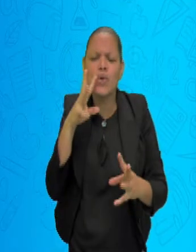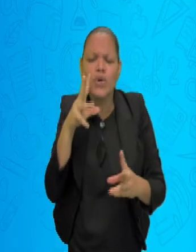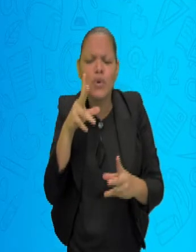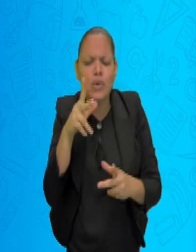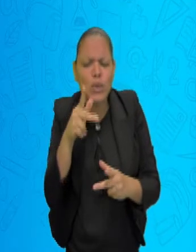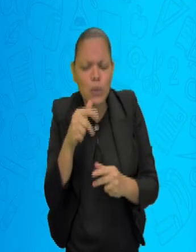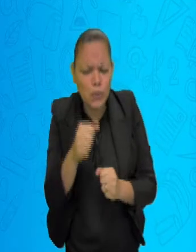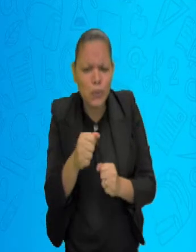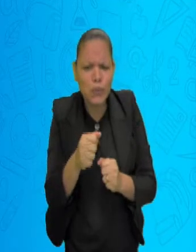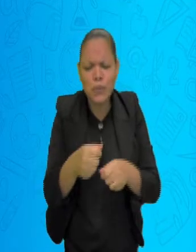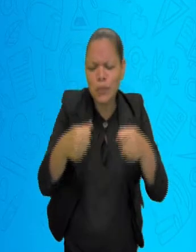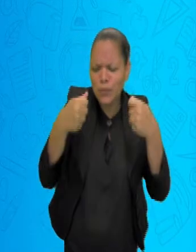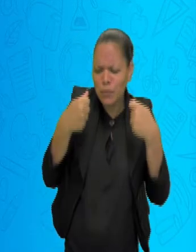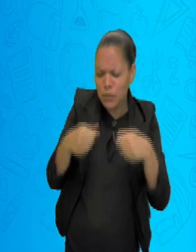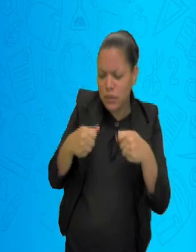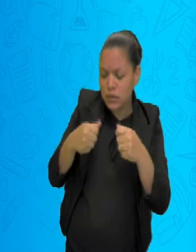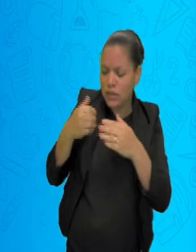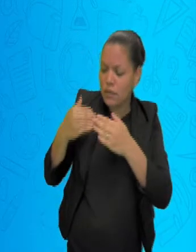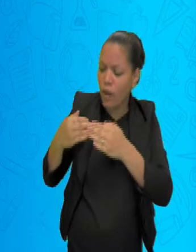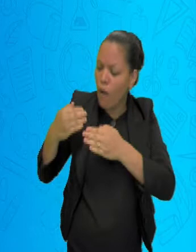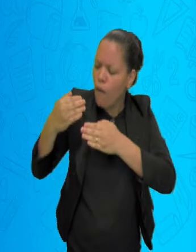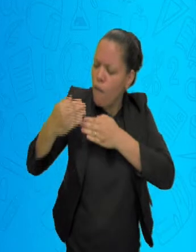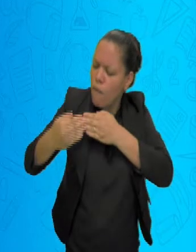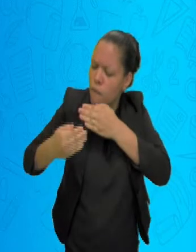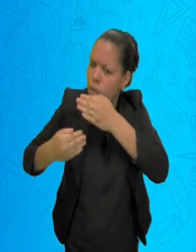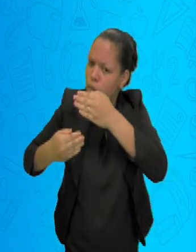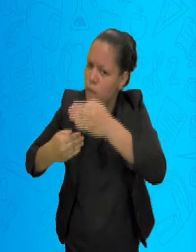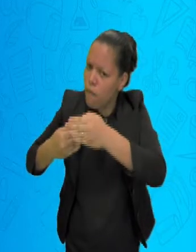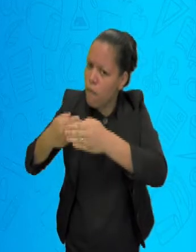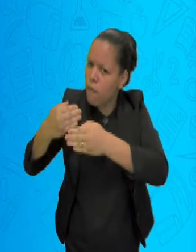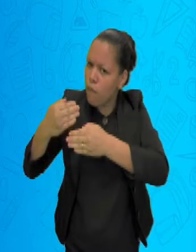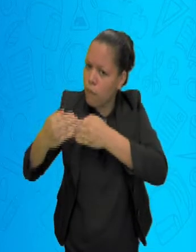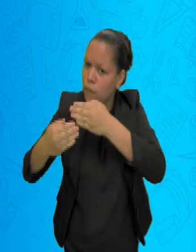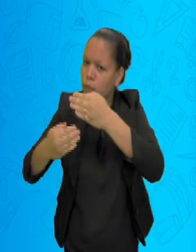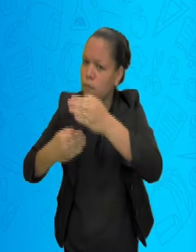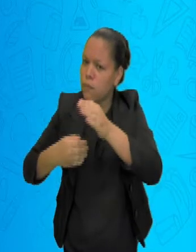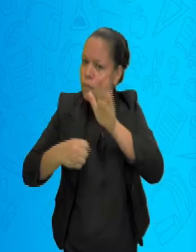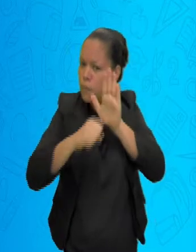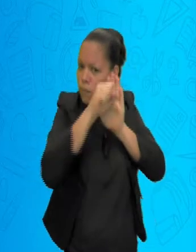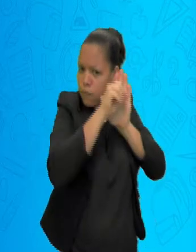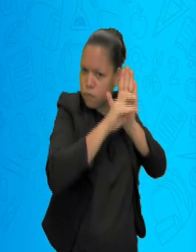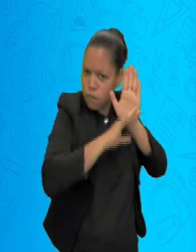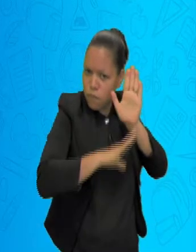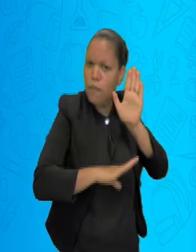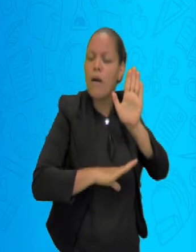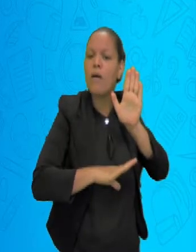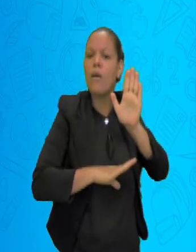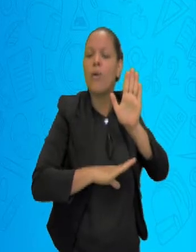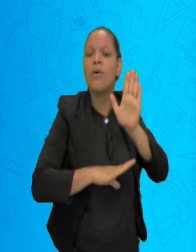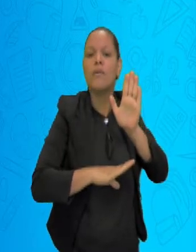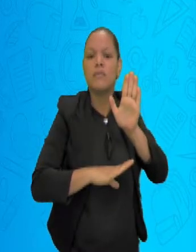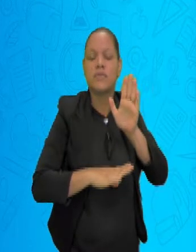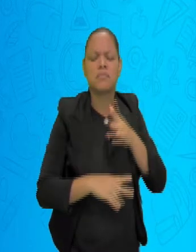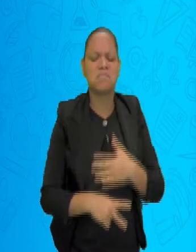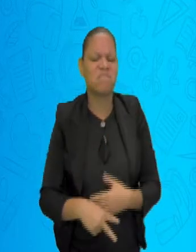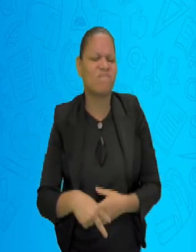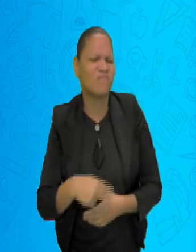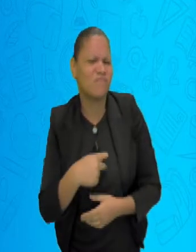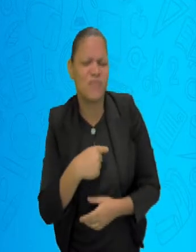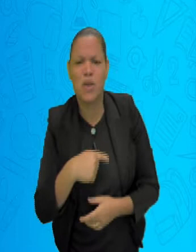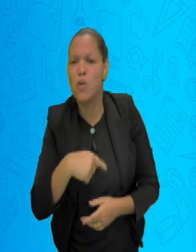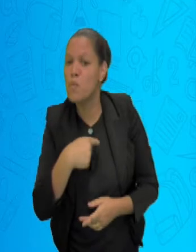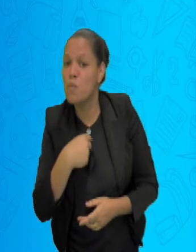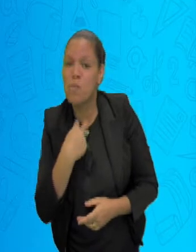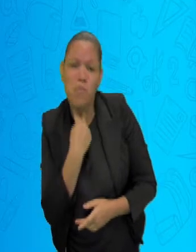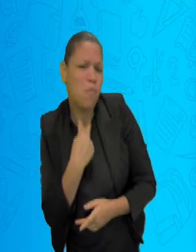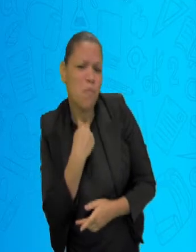uma ordem dos órgãos ambientais. Não pode tirar nenhum elemento da natureza e que você não possa